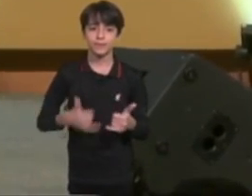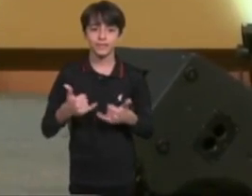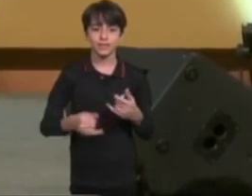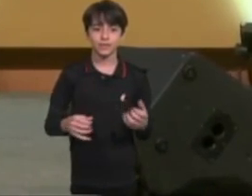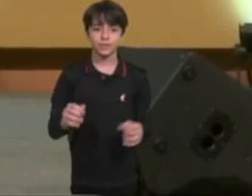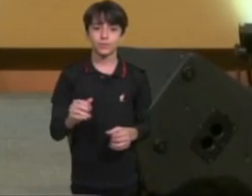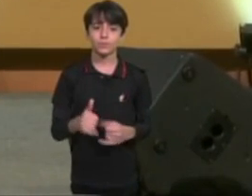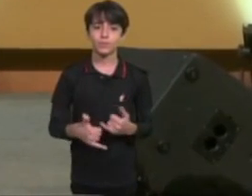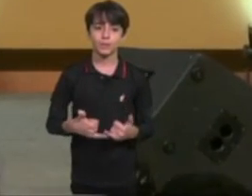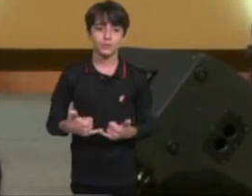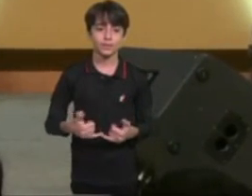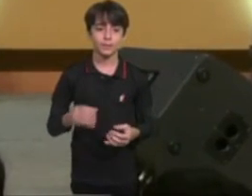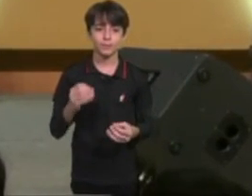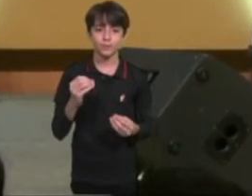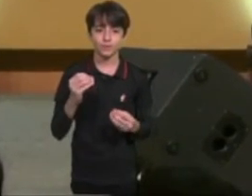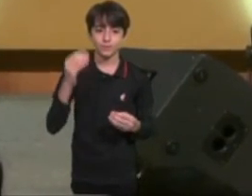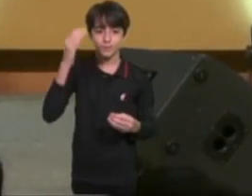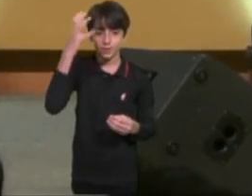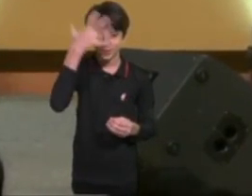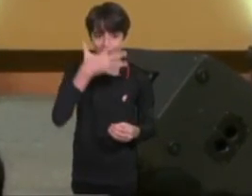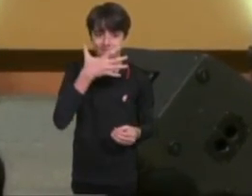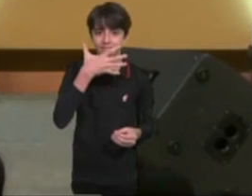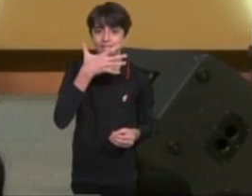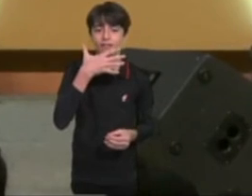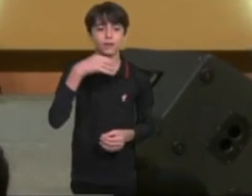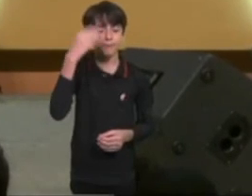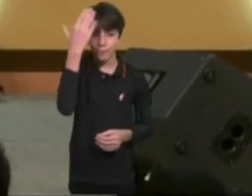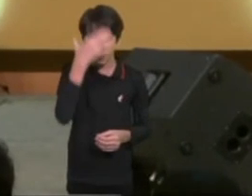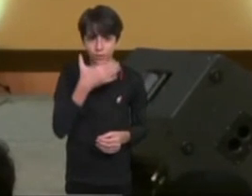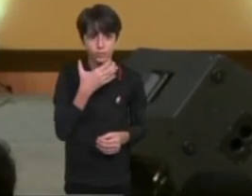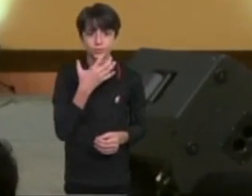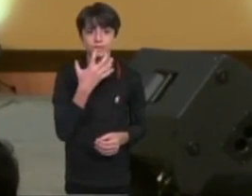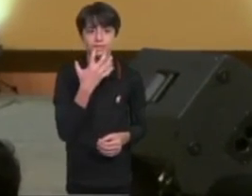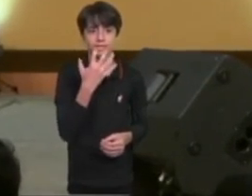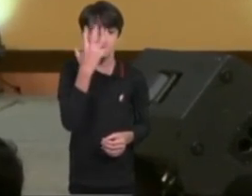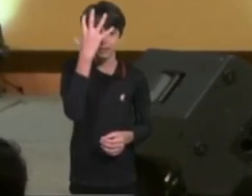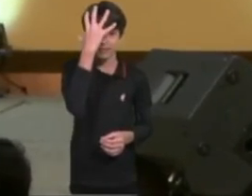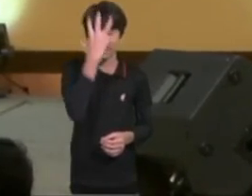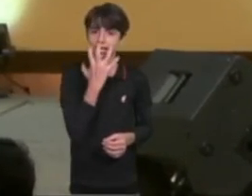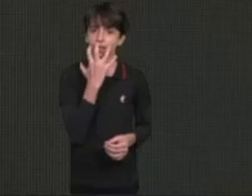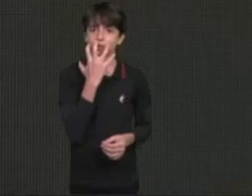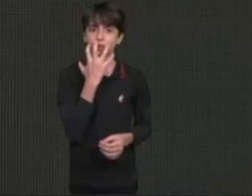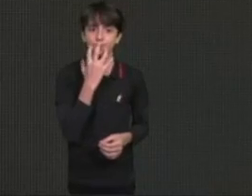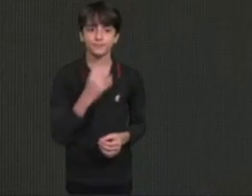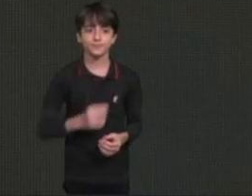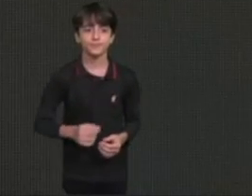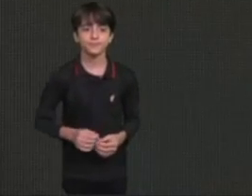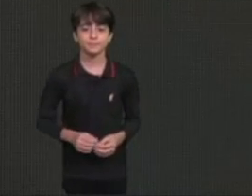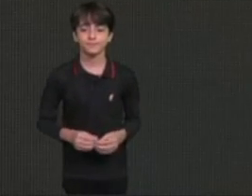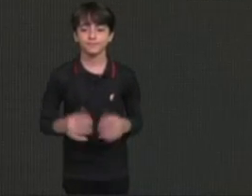séria é muito séria porque você já conhece a verdade